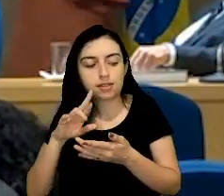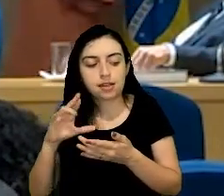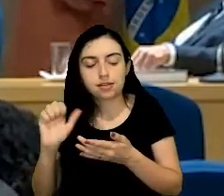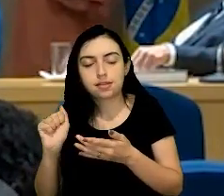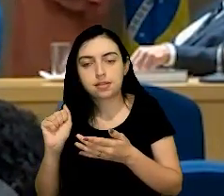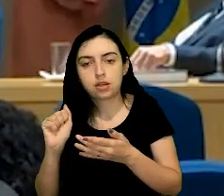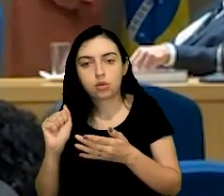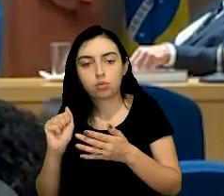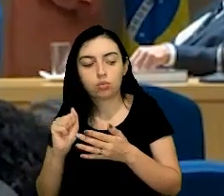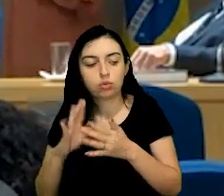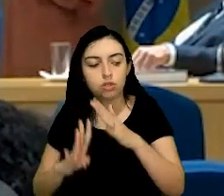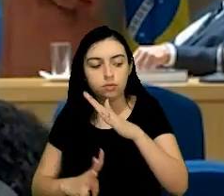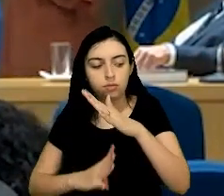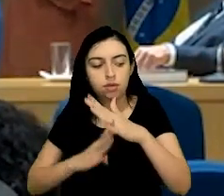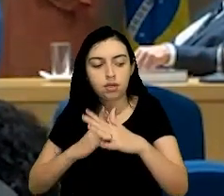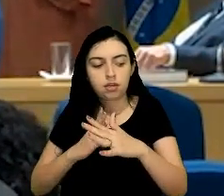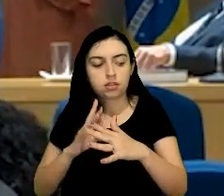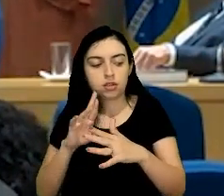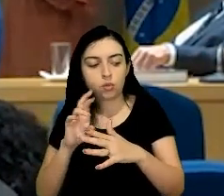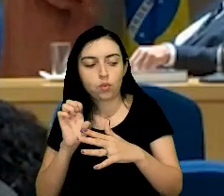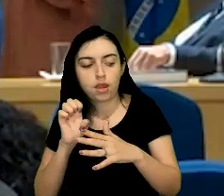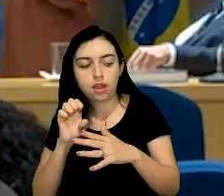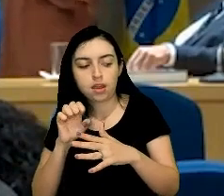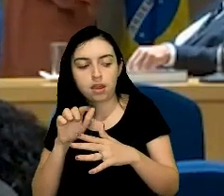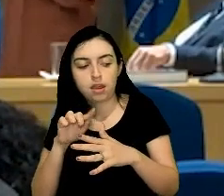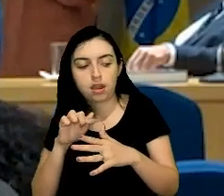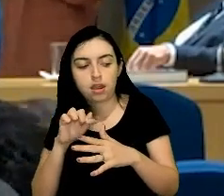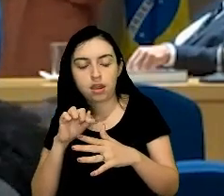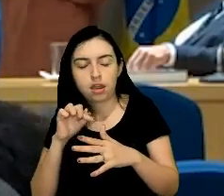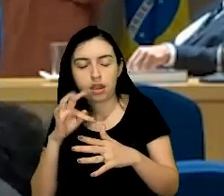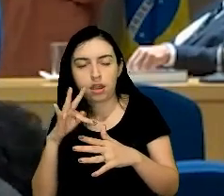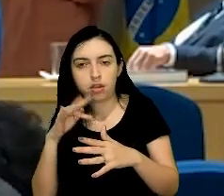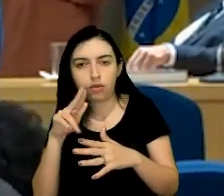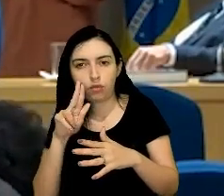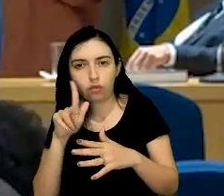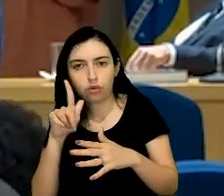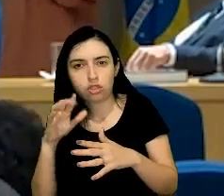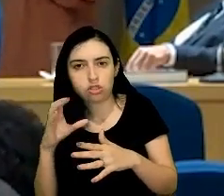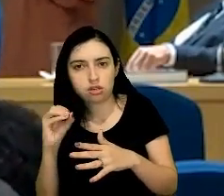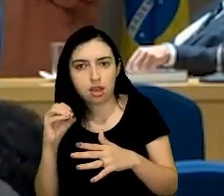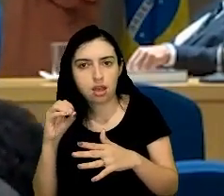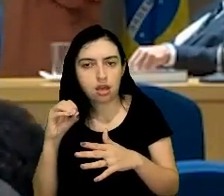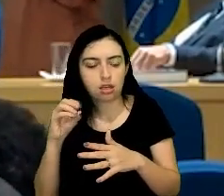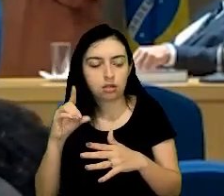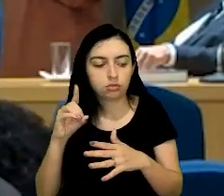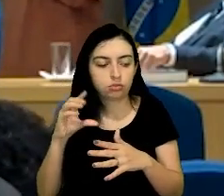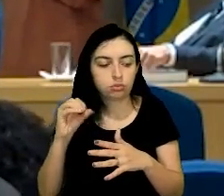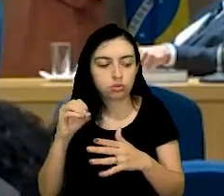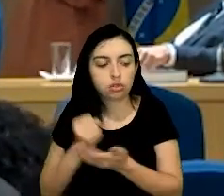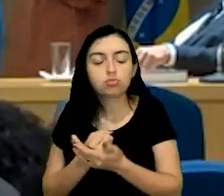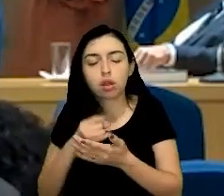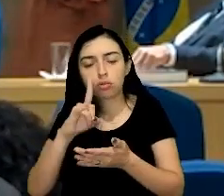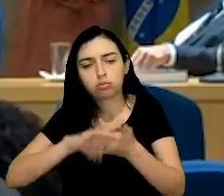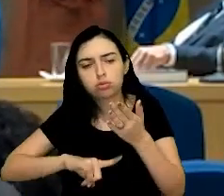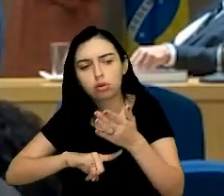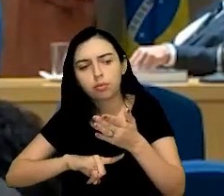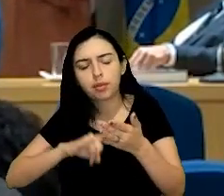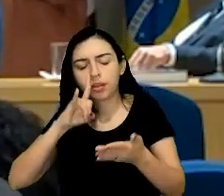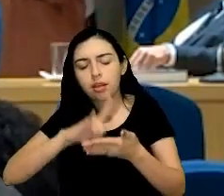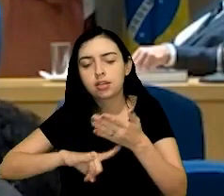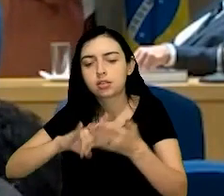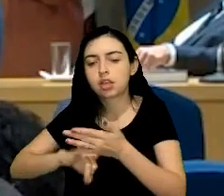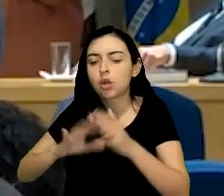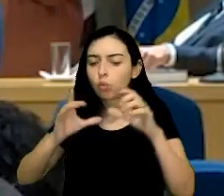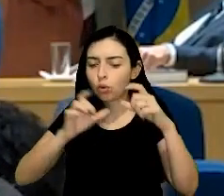da Venezuela, para mostrar como a capacidade de documentação e a localização de